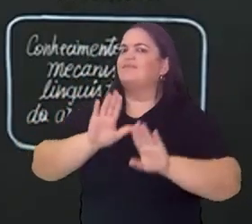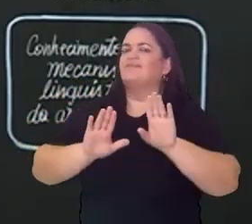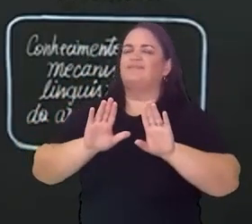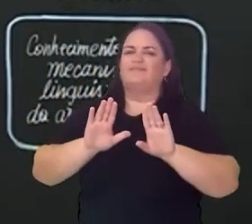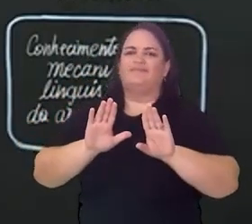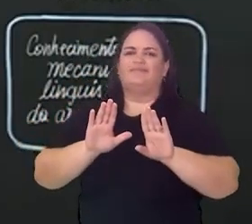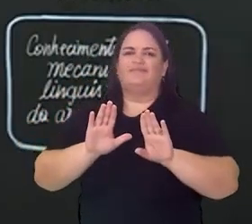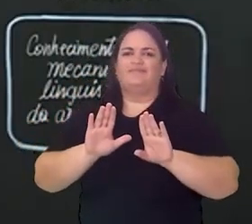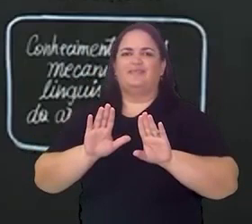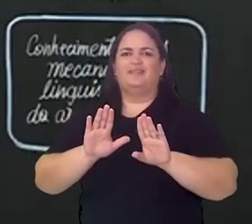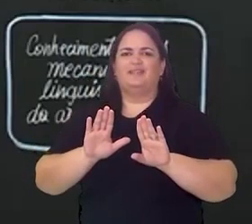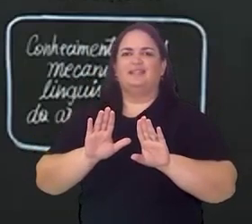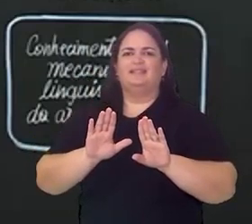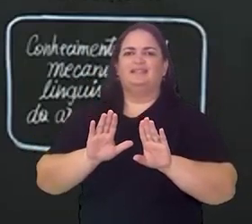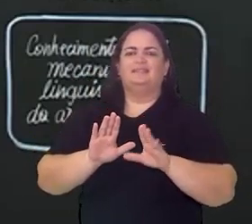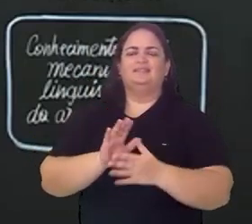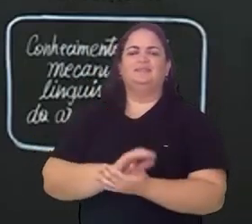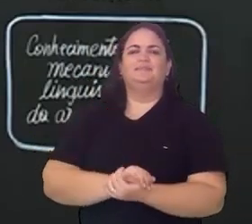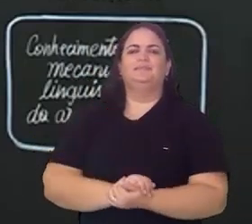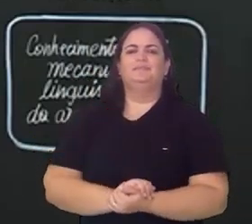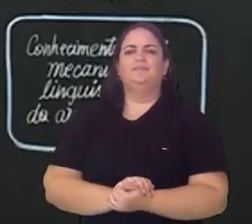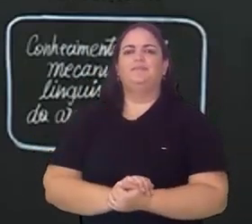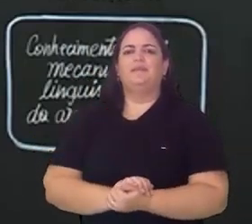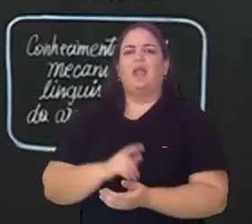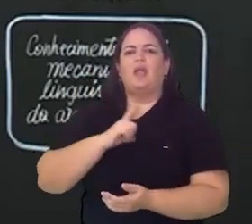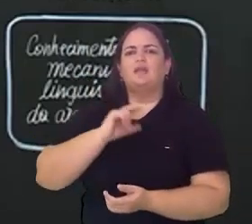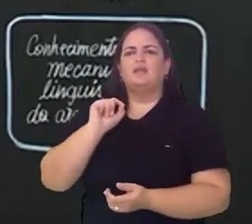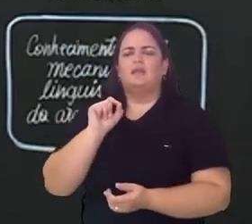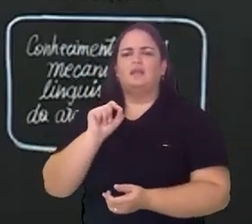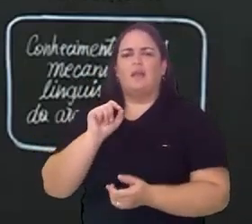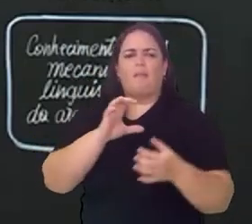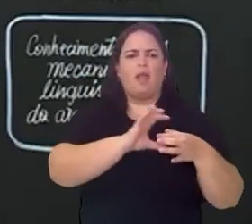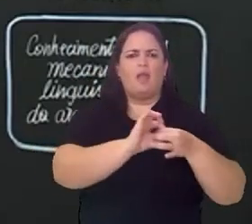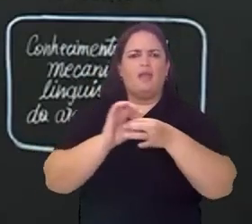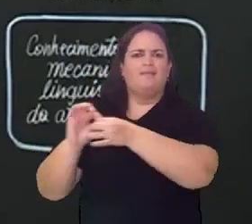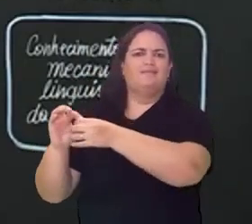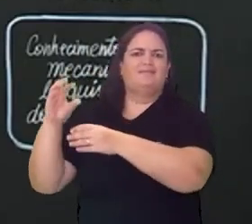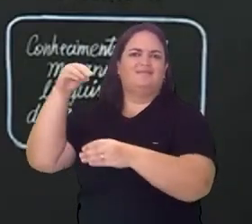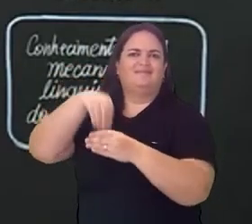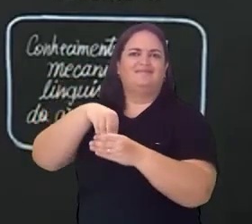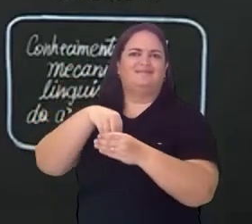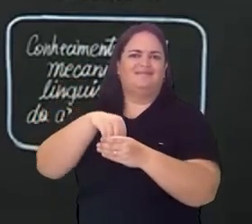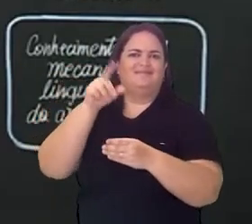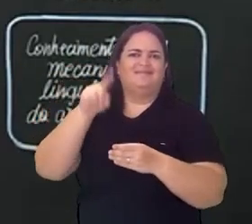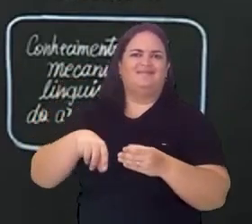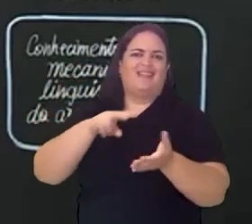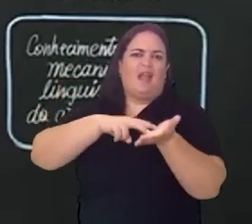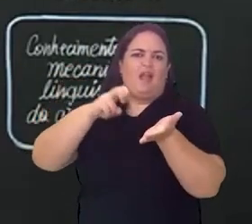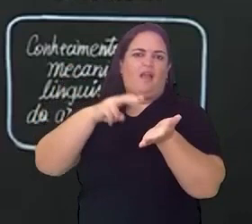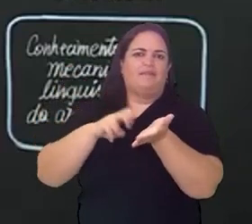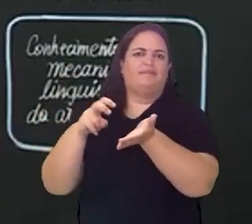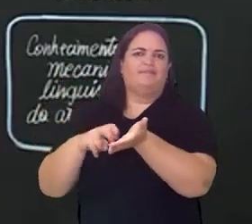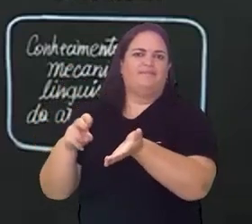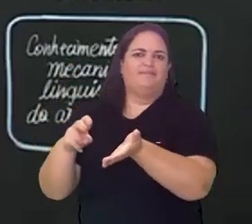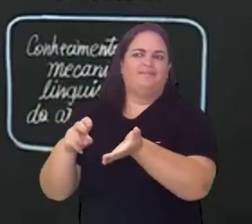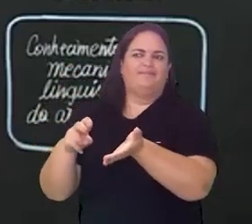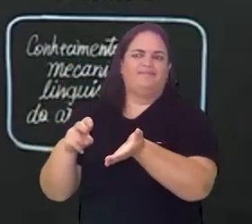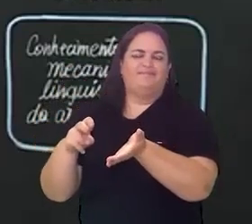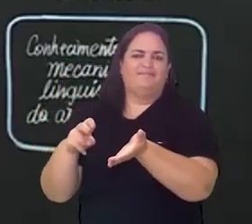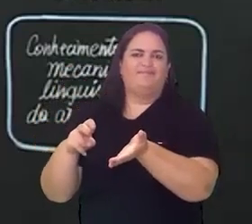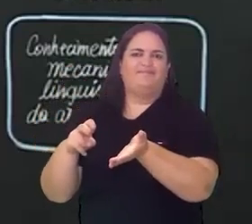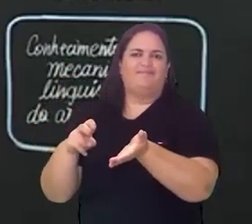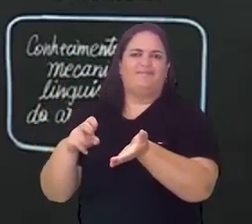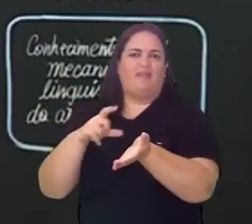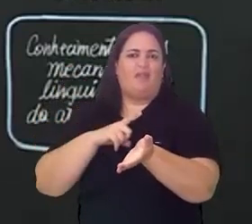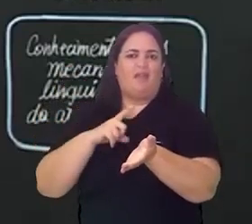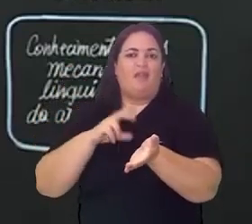já envolve um outro caráter, uma outra propriedade da coesão, que é a coesão de ordem lexical, ou seja, quando você